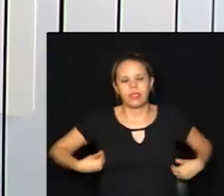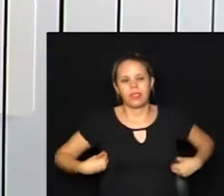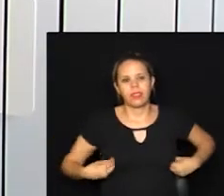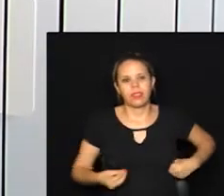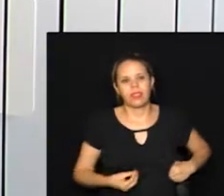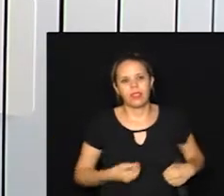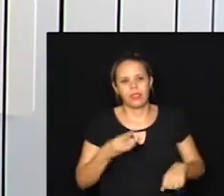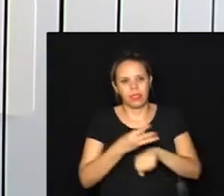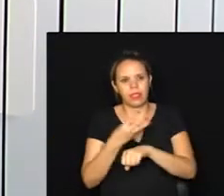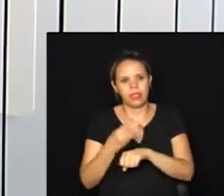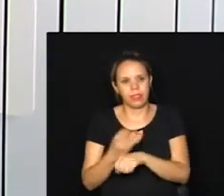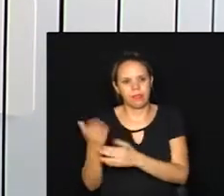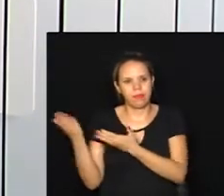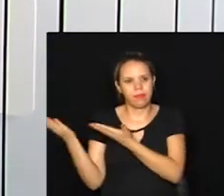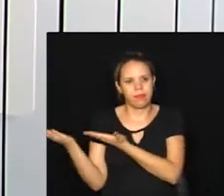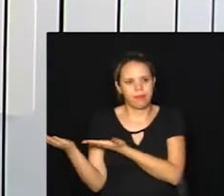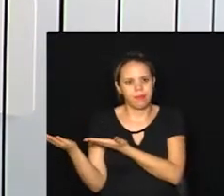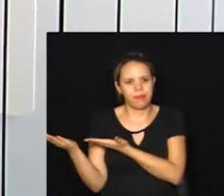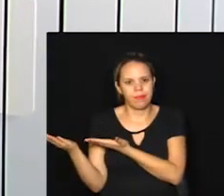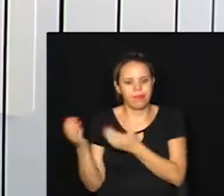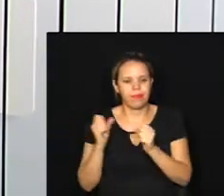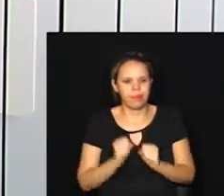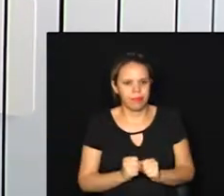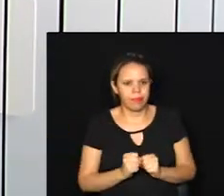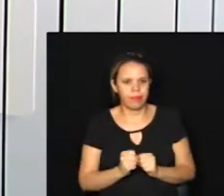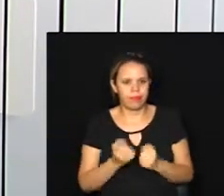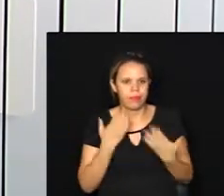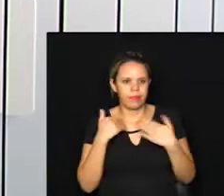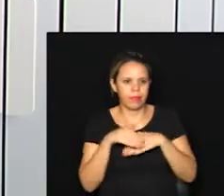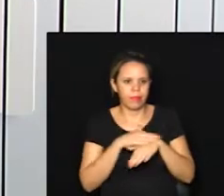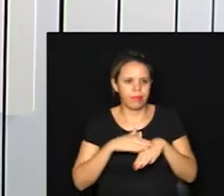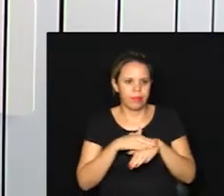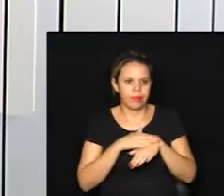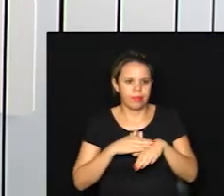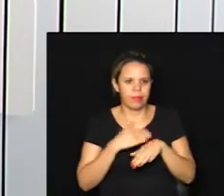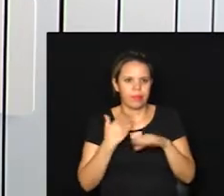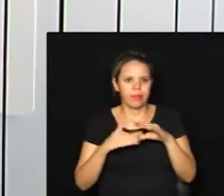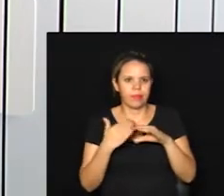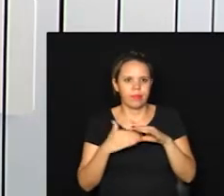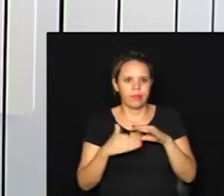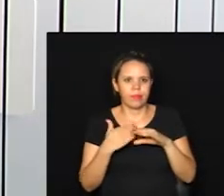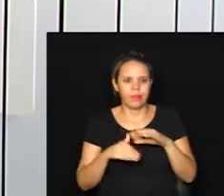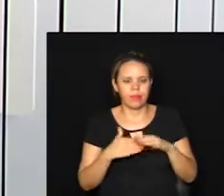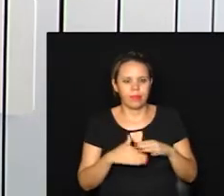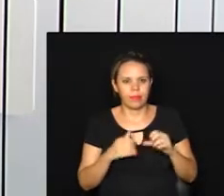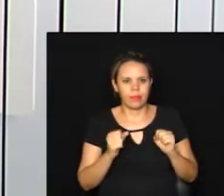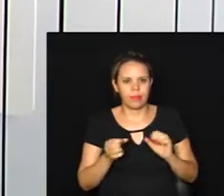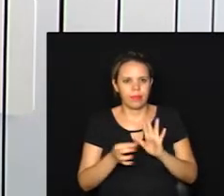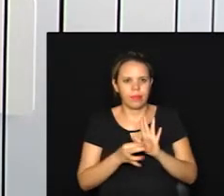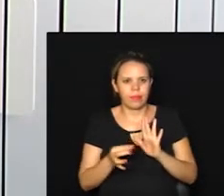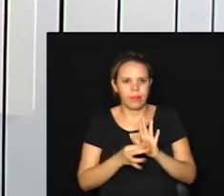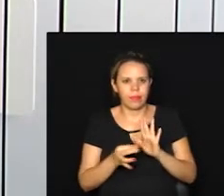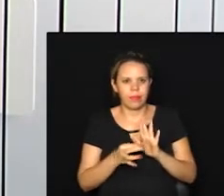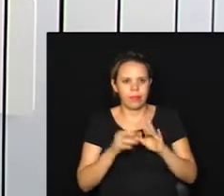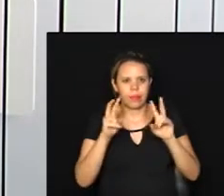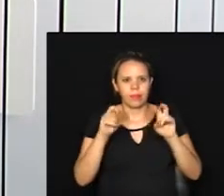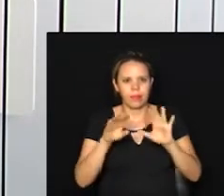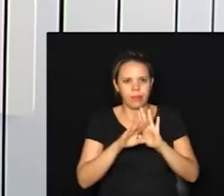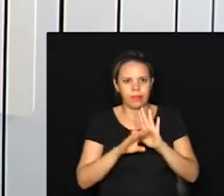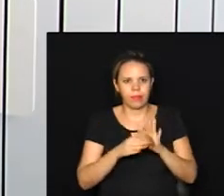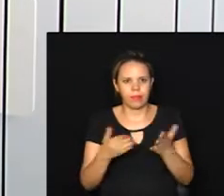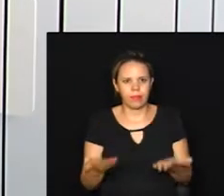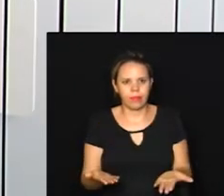O WhatsApp já está aqui, na tela, para podermos conversar, receber as suas mensagens, sugestões de tema aqui no